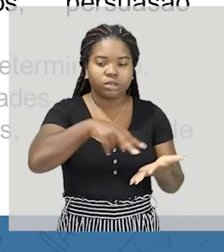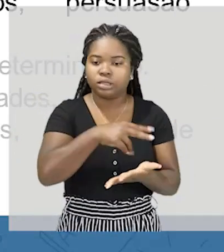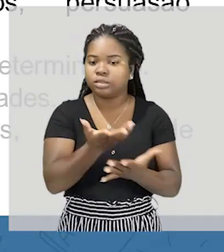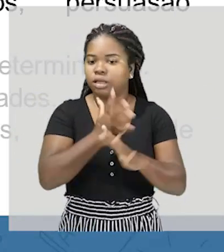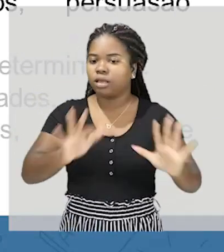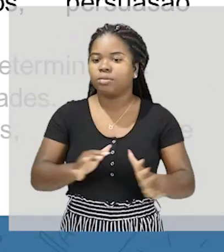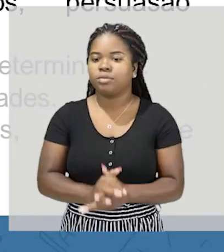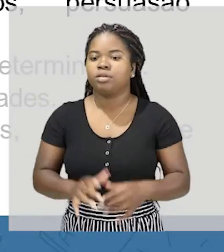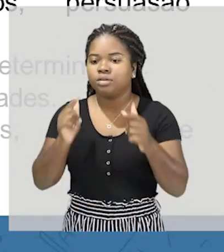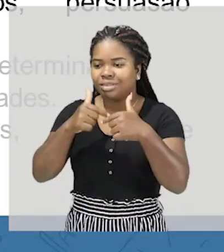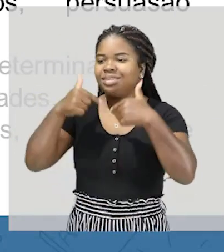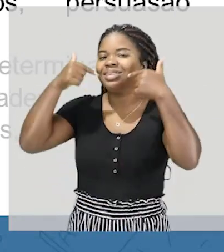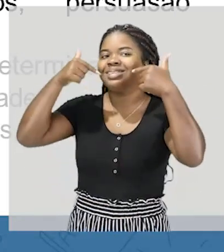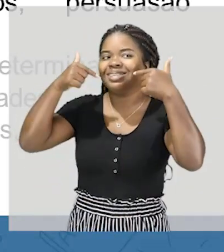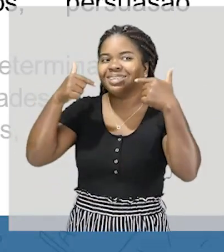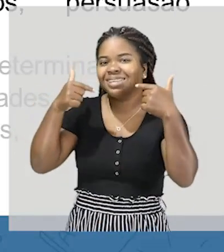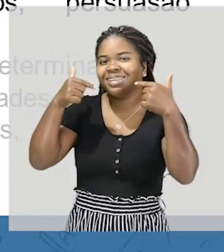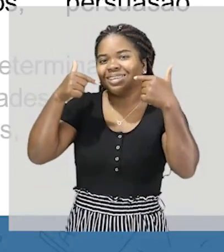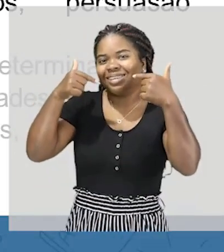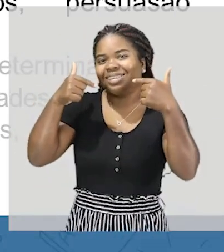ó, com um sorriso no rosto, fazendo assim, ó.